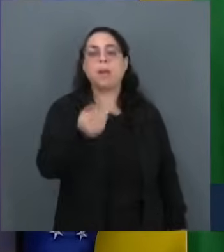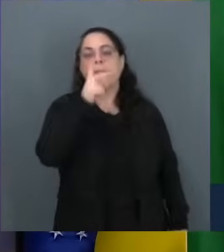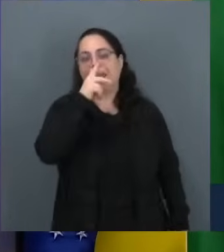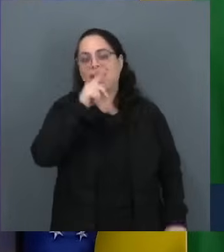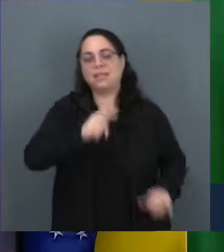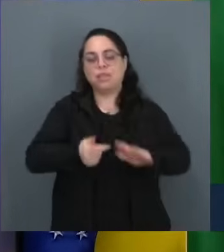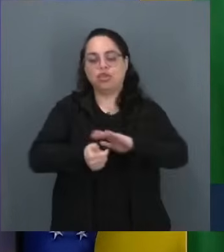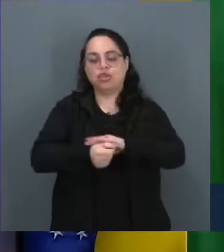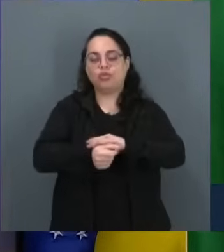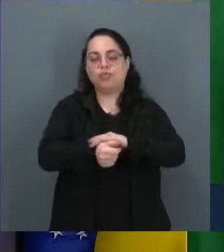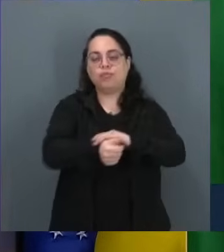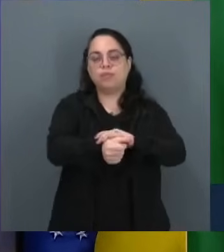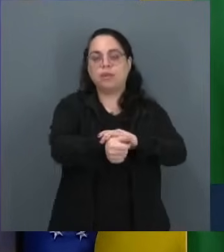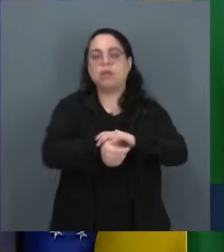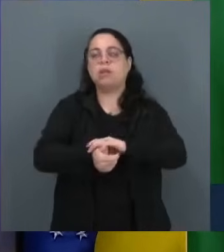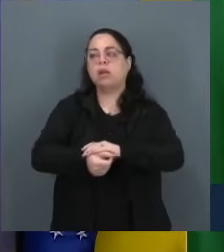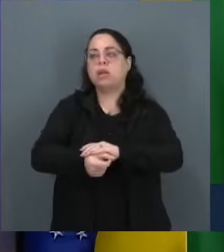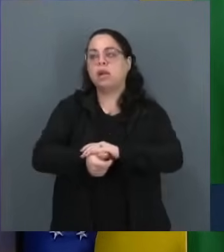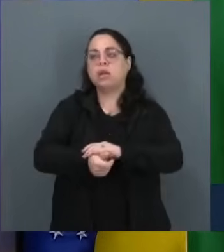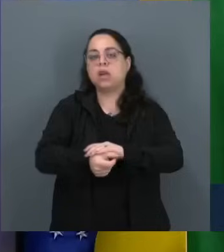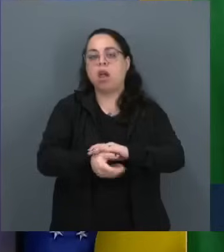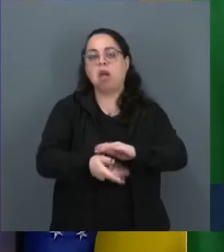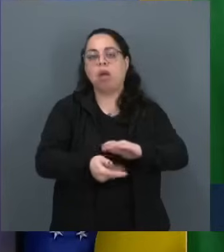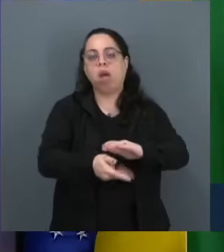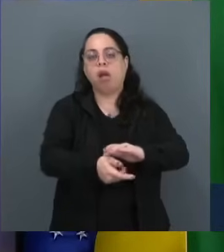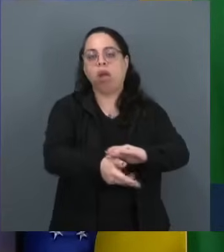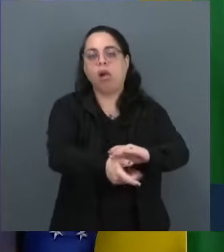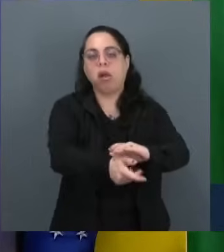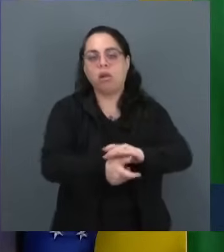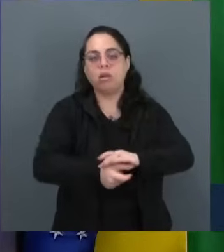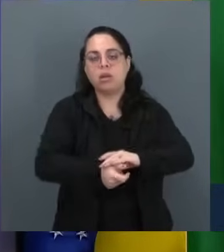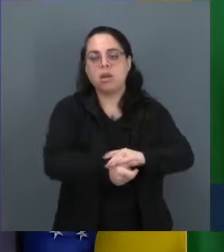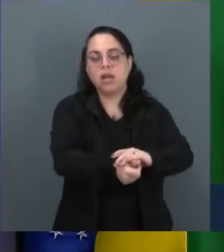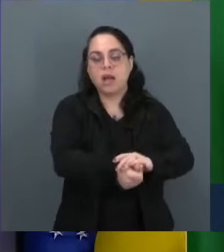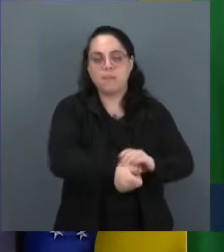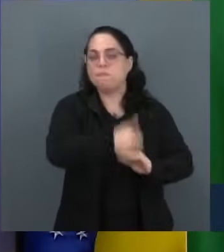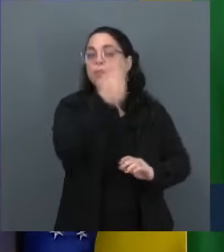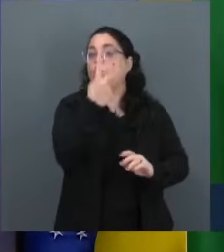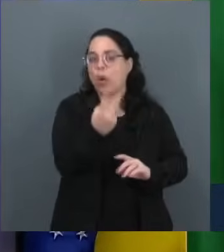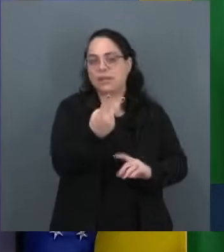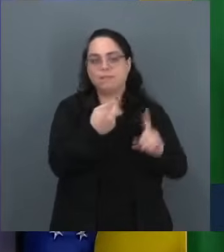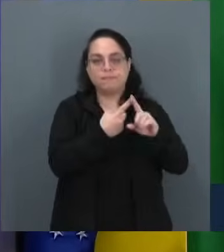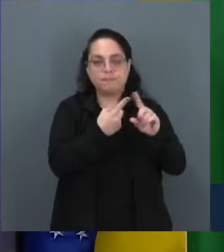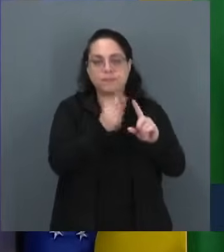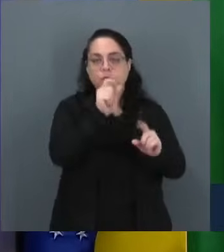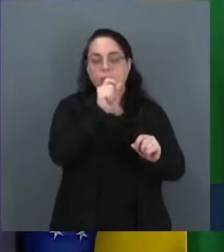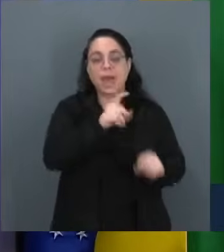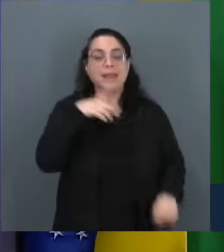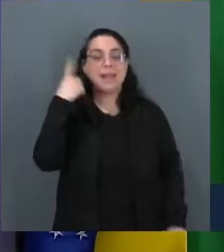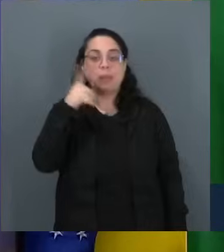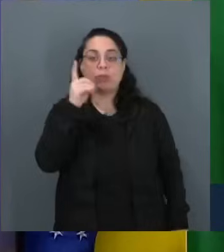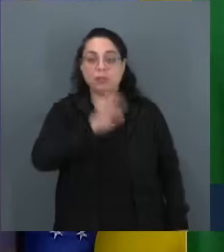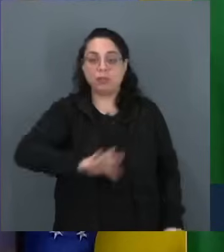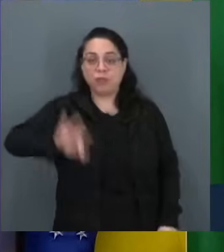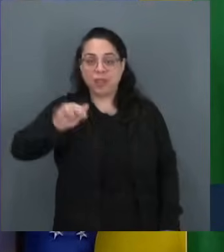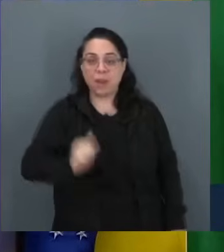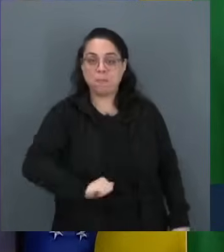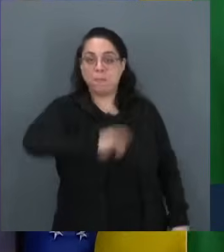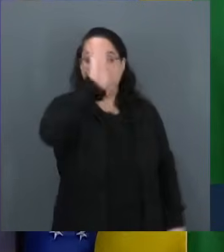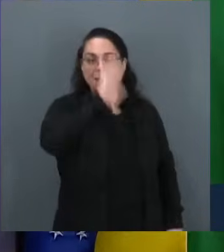quais são os 2 jabutis? Para encerrar, senhor presidente. O primeiro é o indecente aumento do número de deputados federais